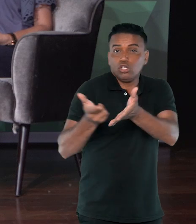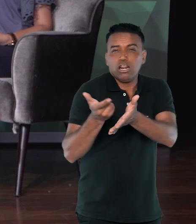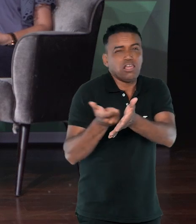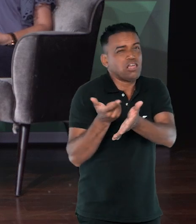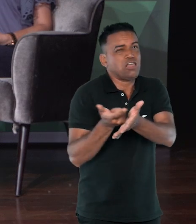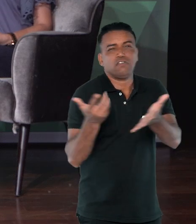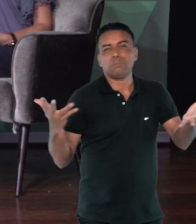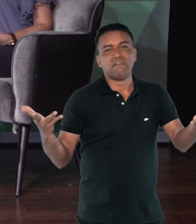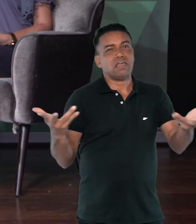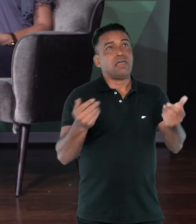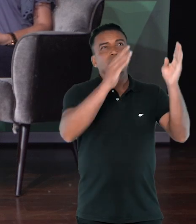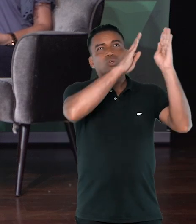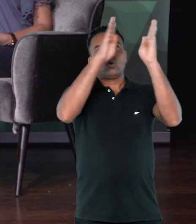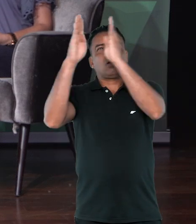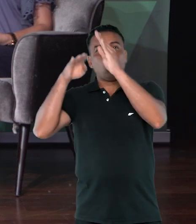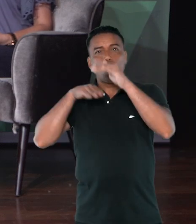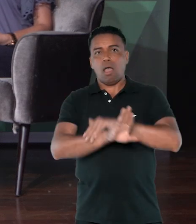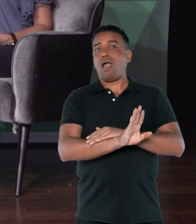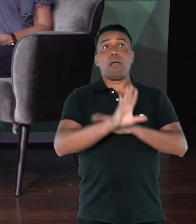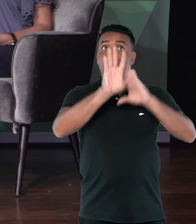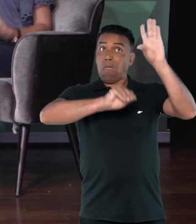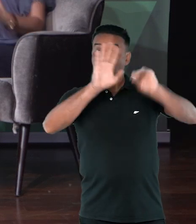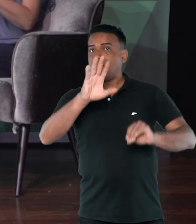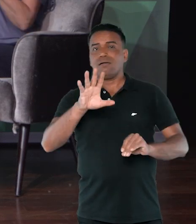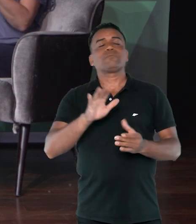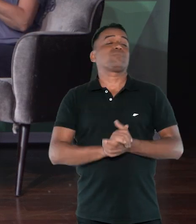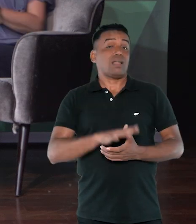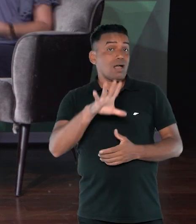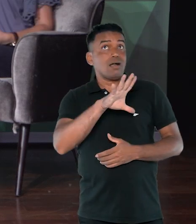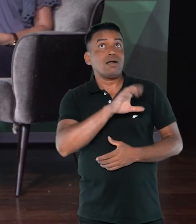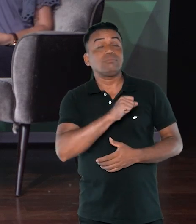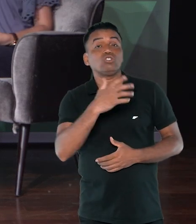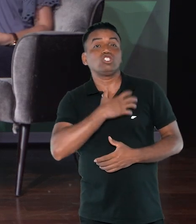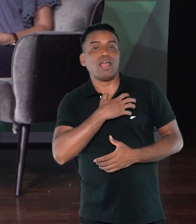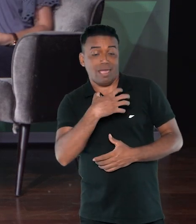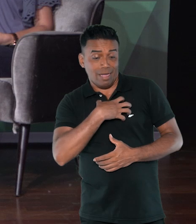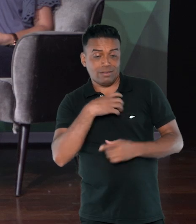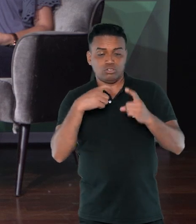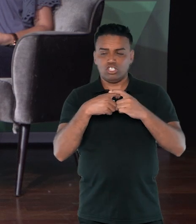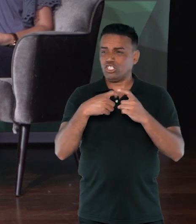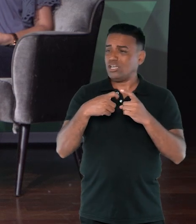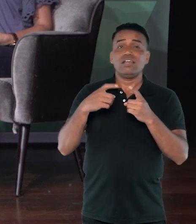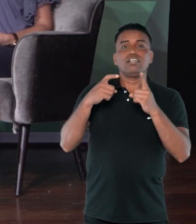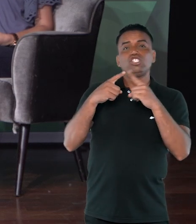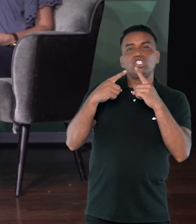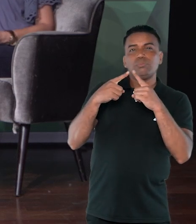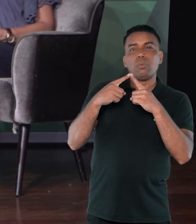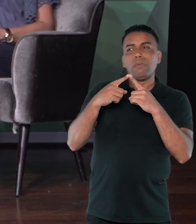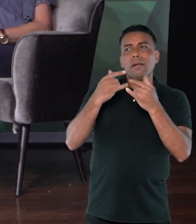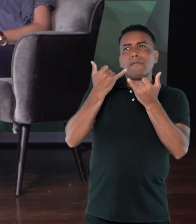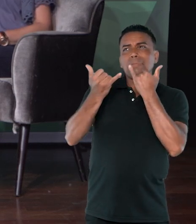né? Então, são autores que a gente tem, né, junto da gente. É uma boa